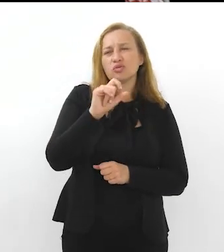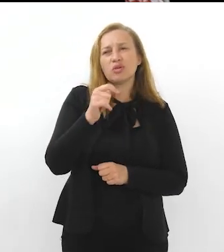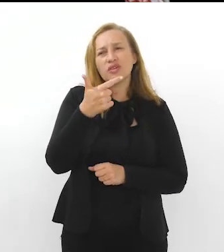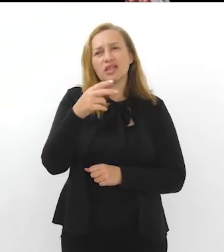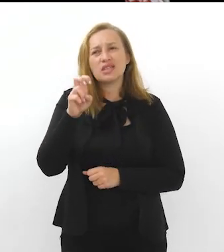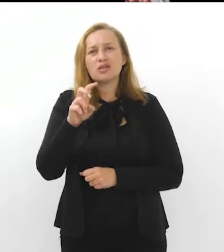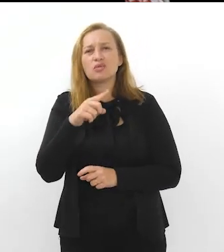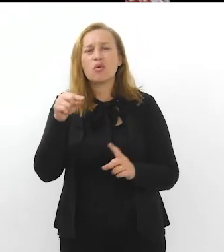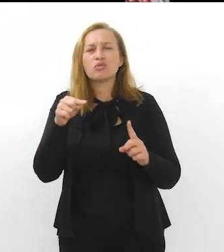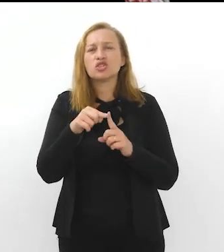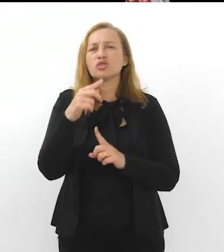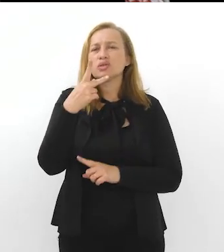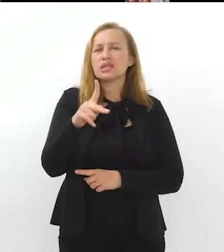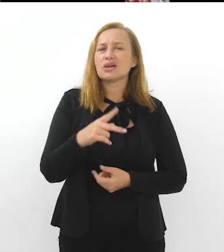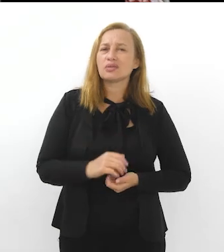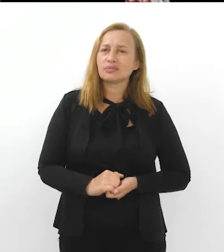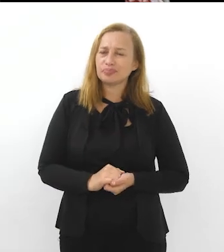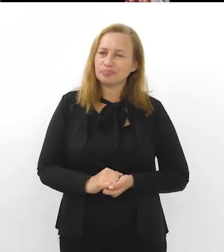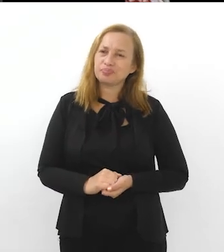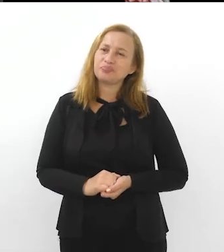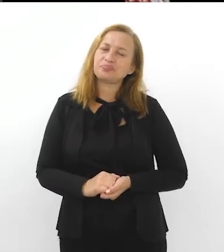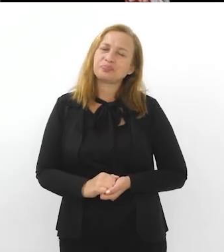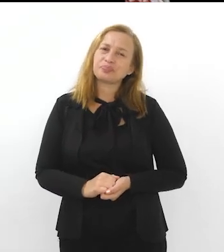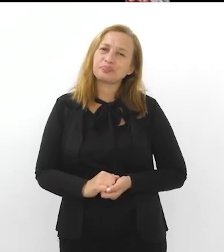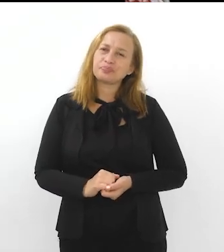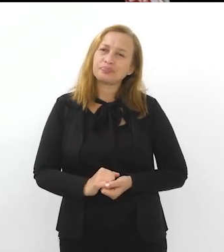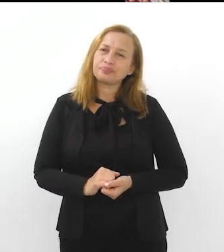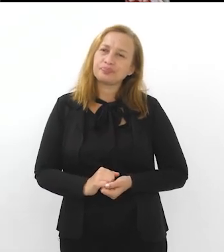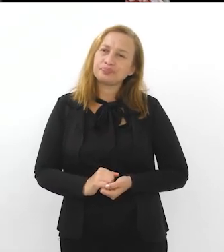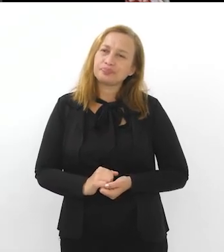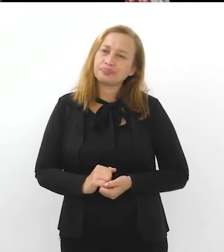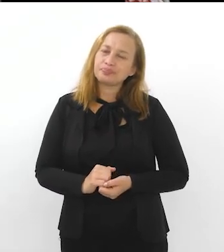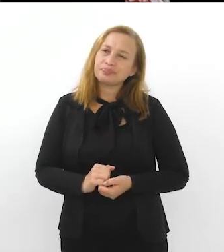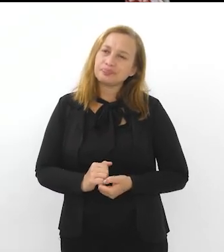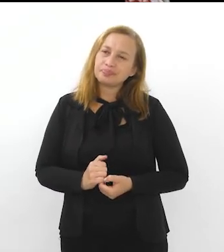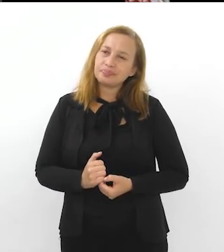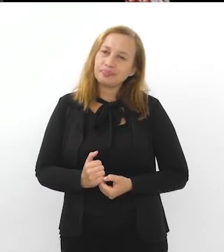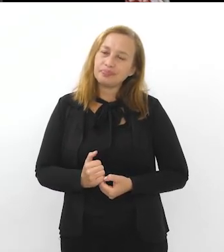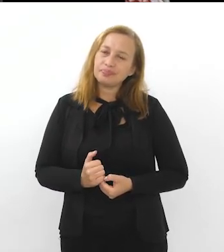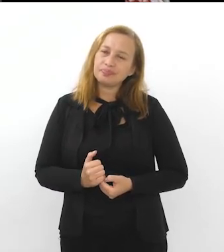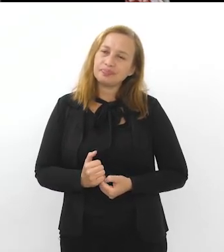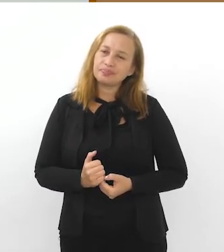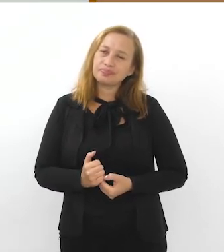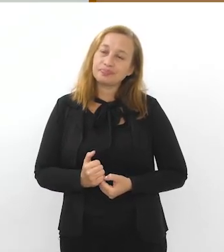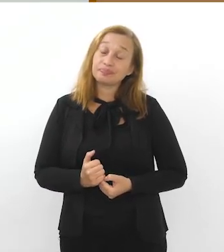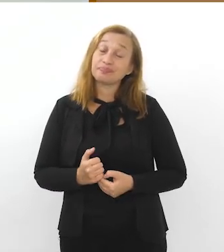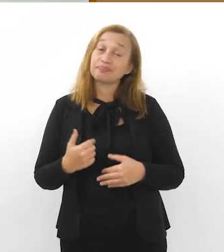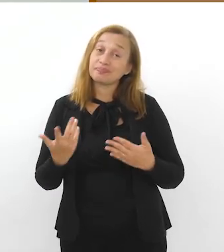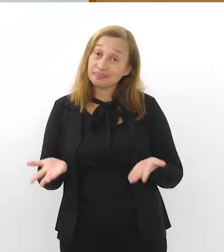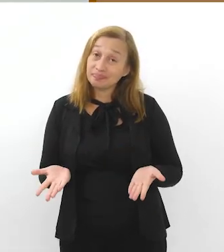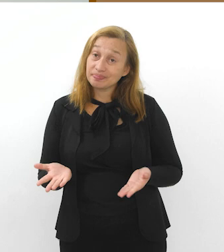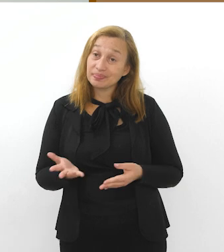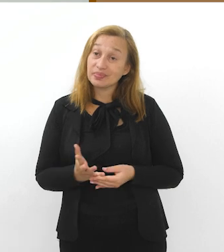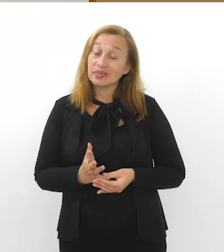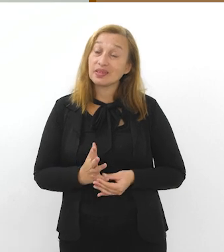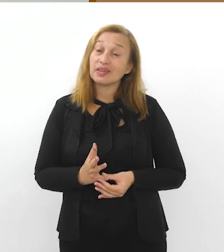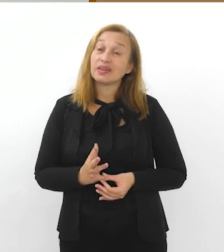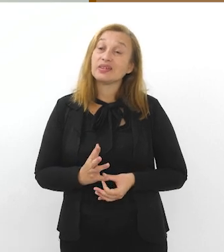enfim, 2025. Quais são os seus planos para 2025 dentro dessa sua área?